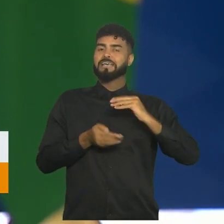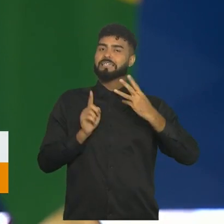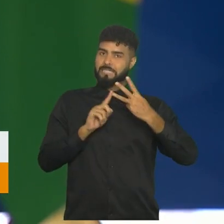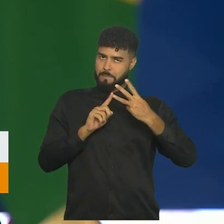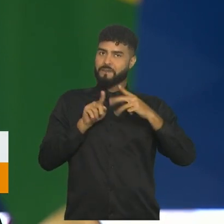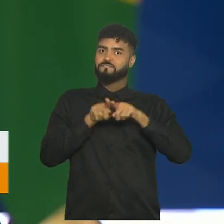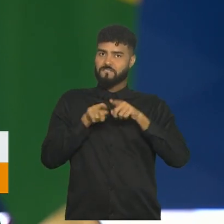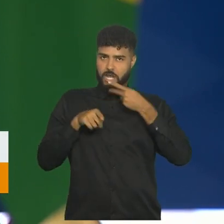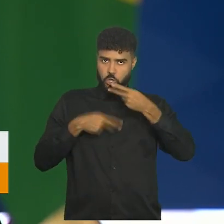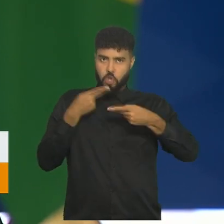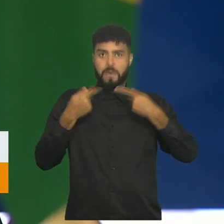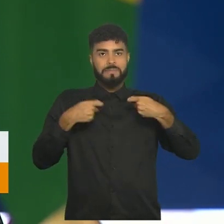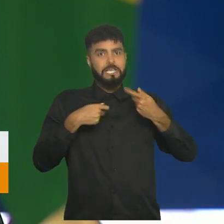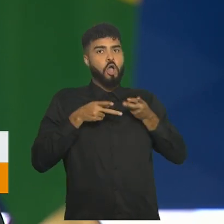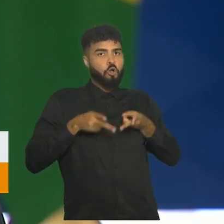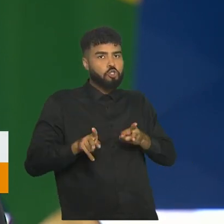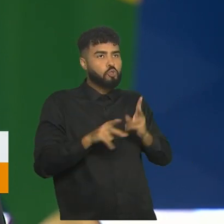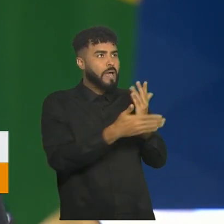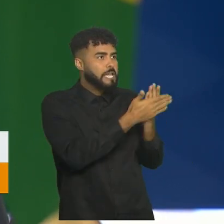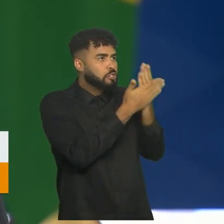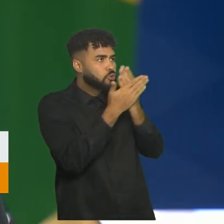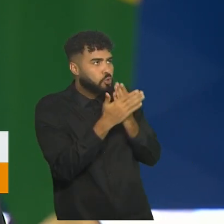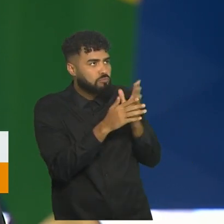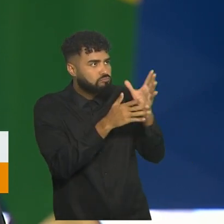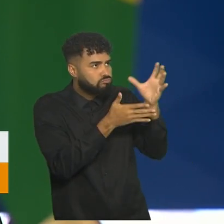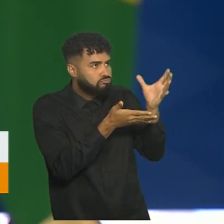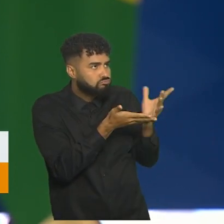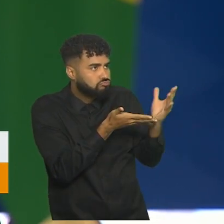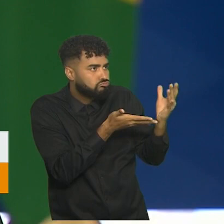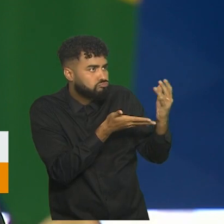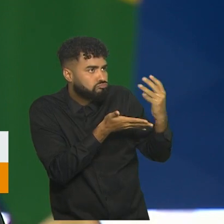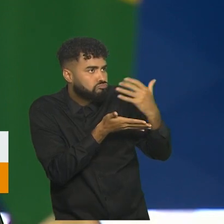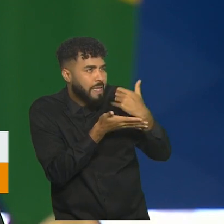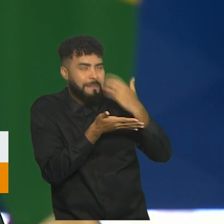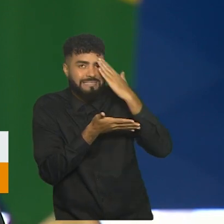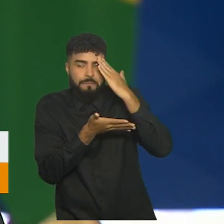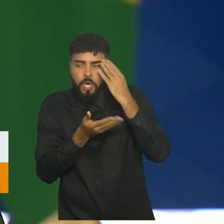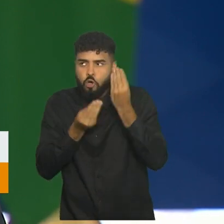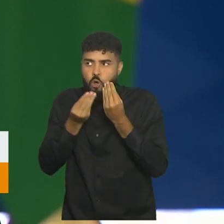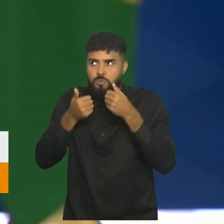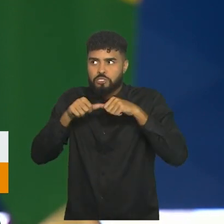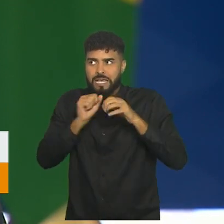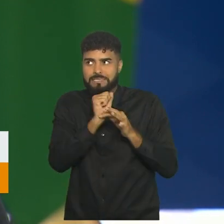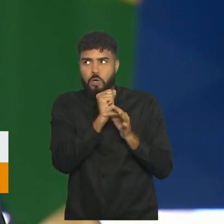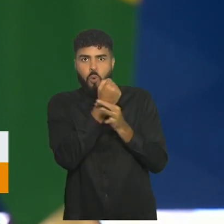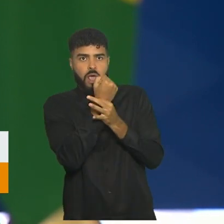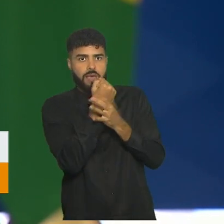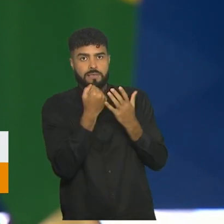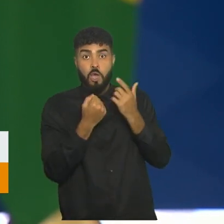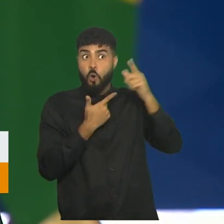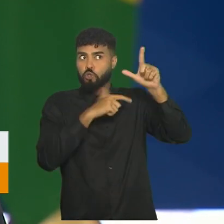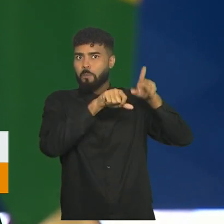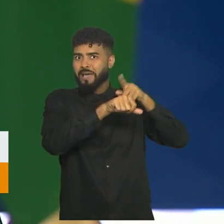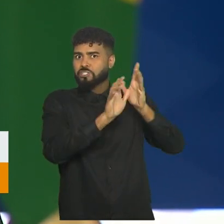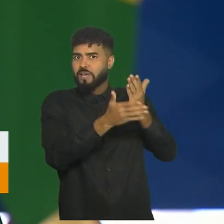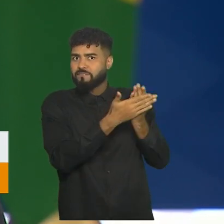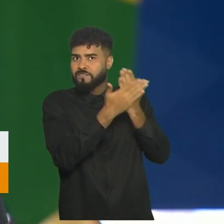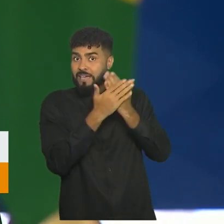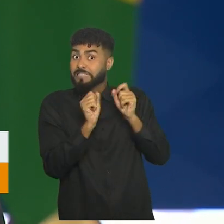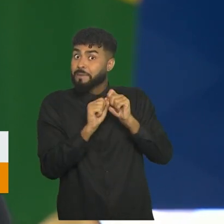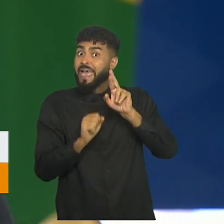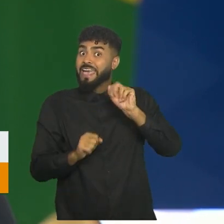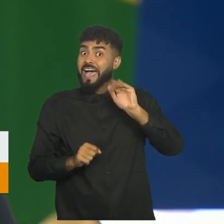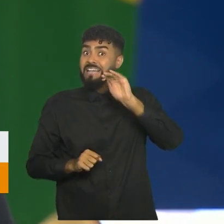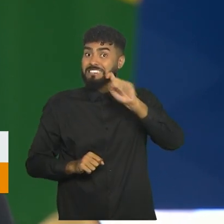mais estudos em relação ao andamento da eficácia e da segurança em outros países, inclusive sobre as reações que, segundo a Anvisa,